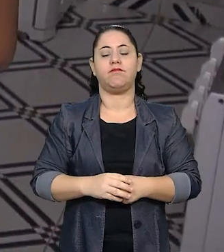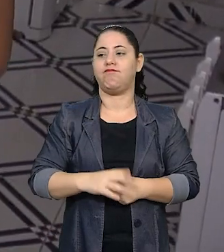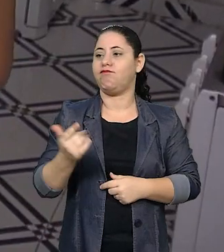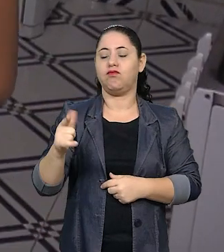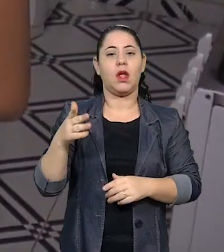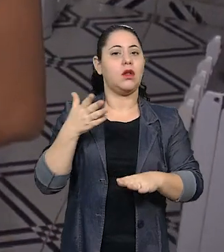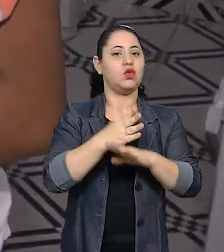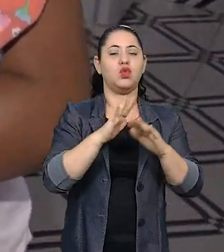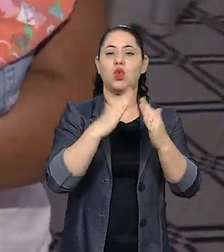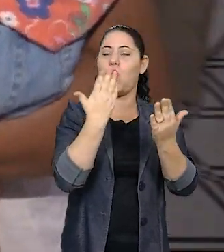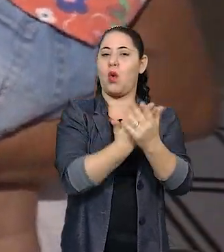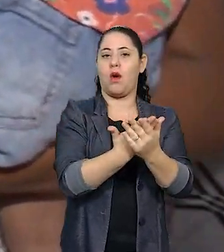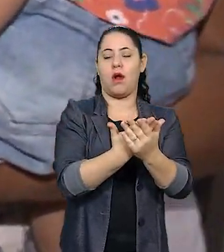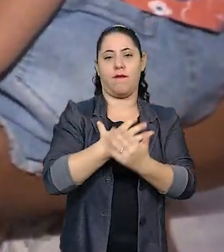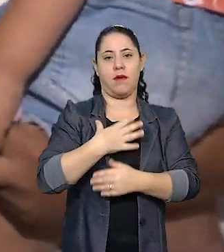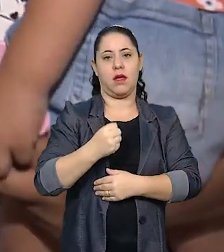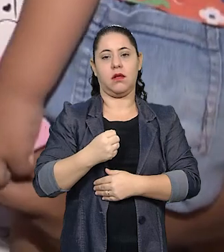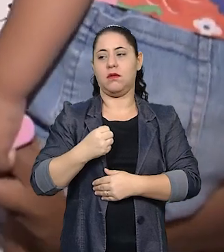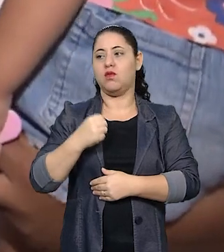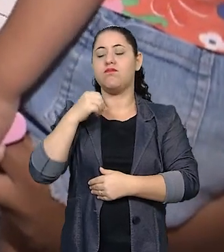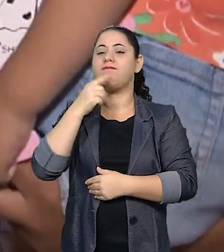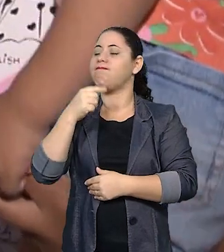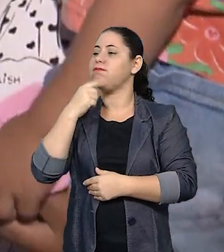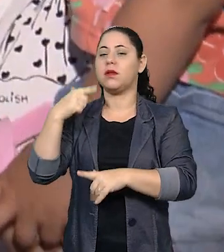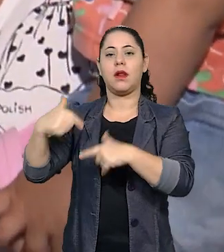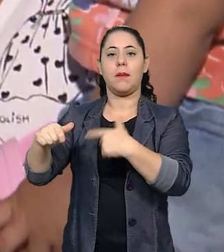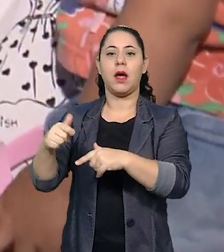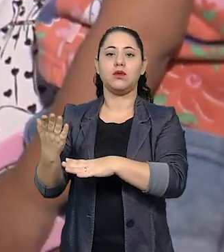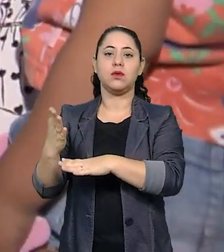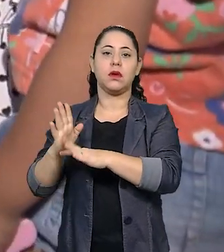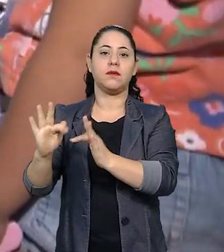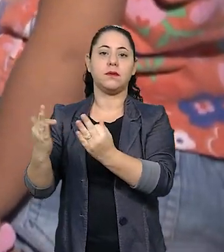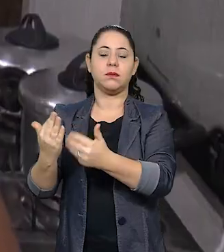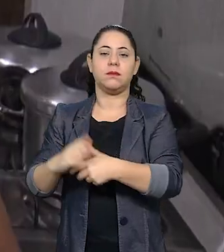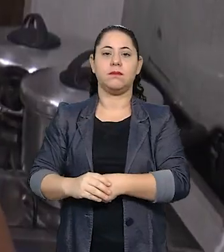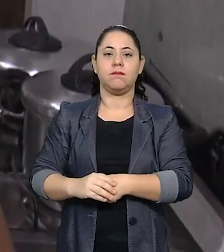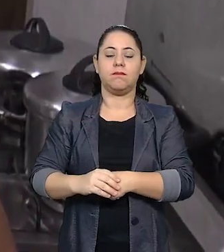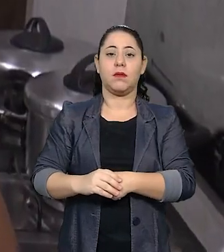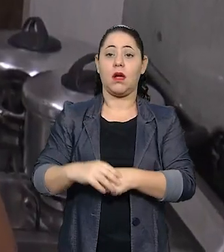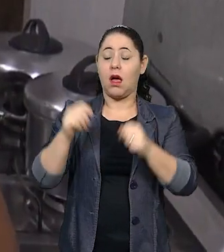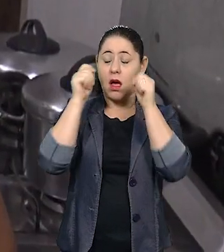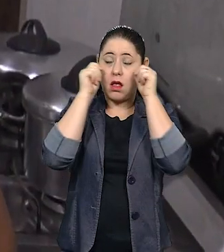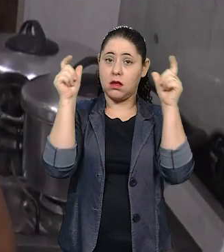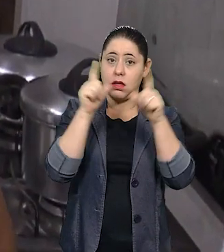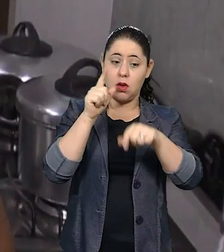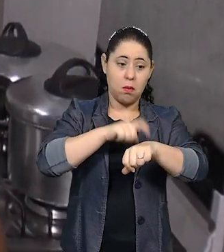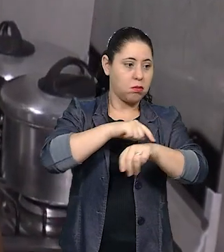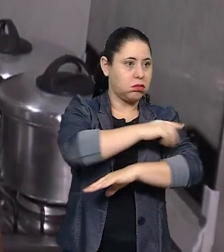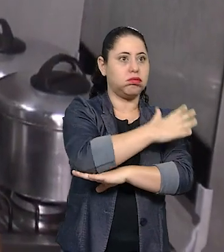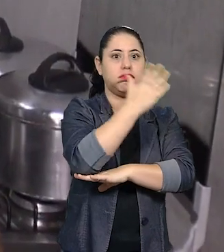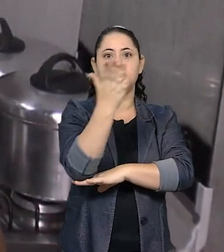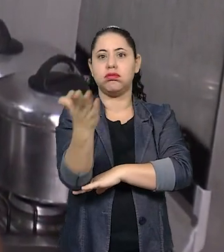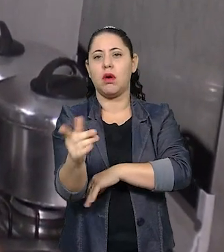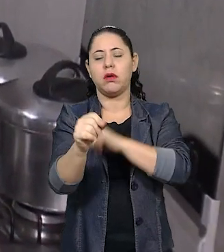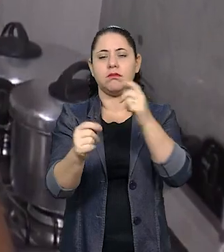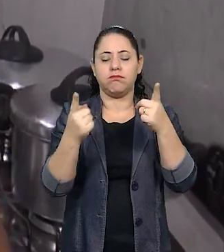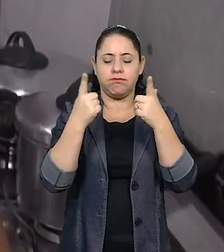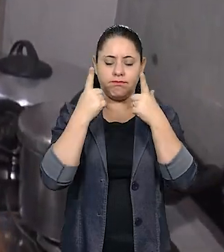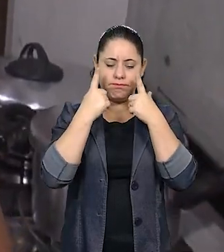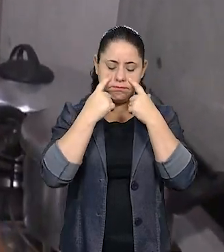né? Aí ela já esteve em primeiro lugar, agora está em 7º e nunca chamaram a minha filha. Sem a filha na creche, Simone não